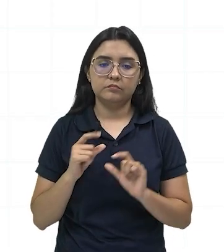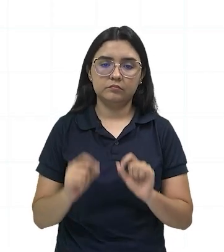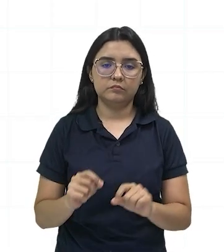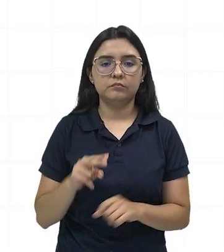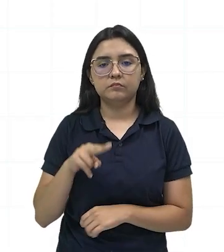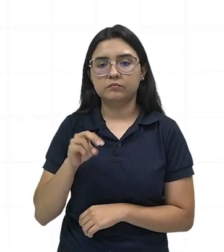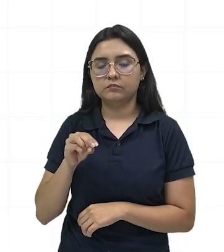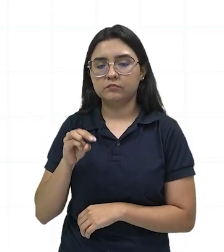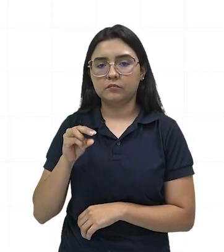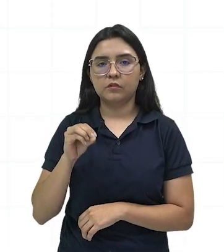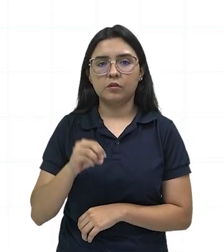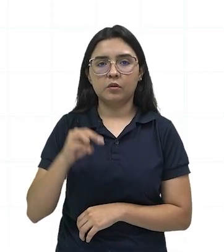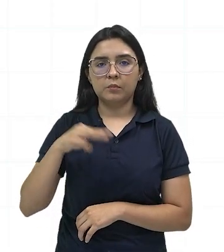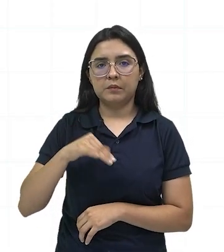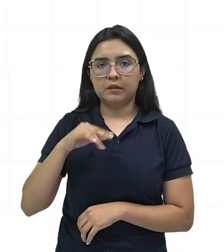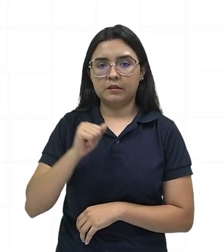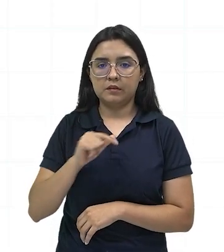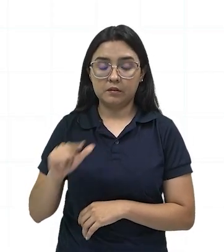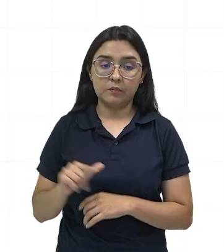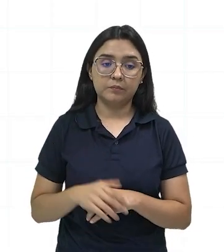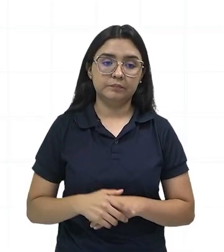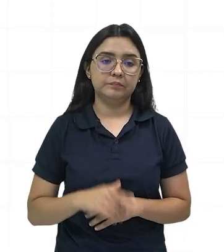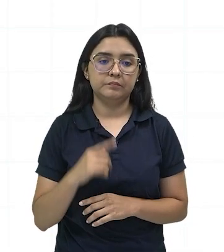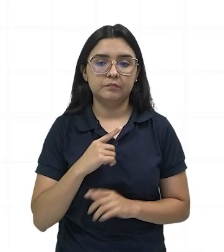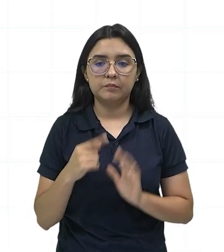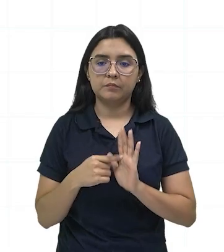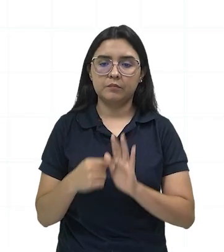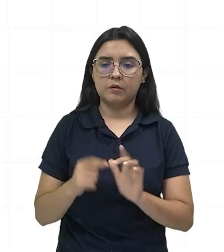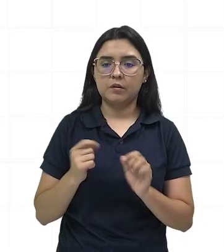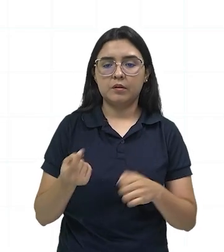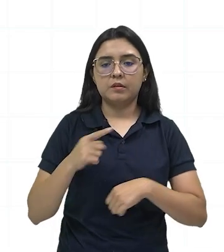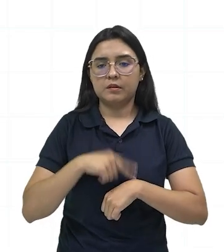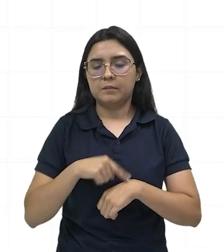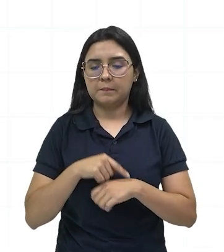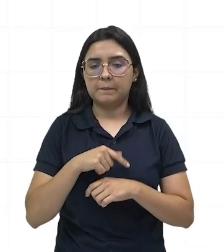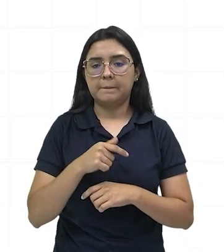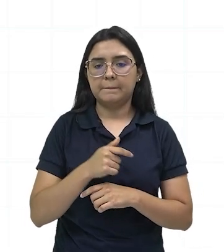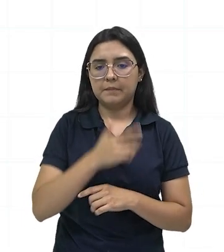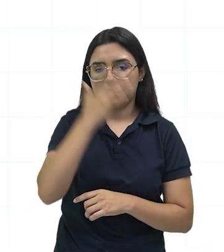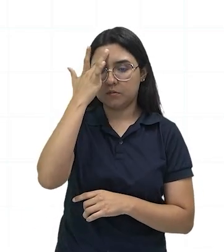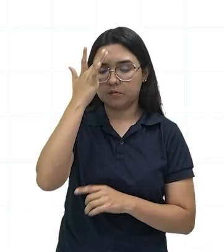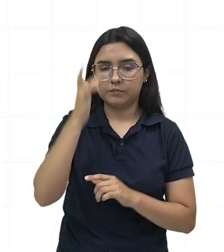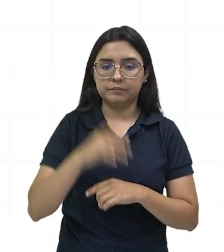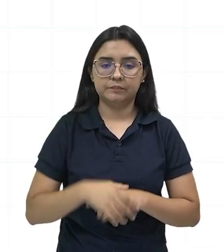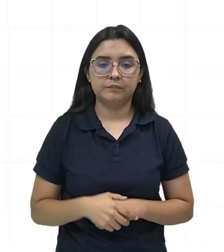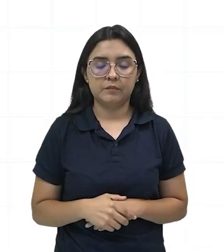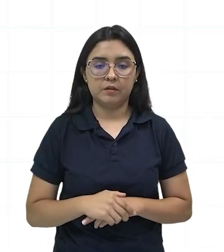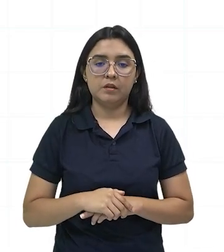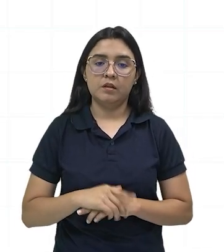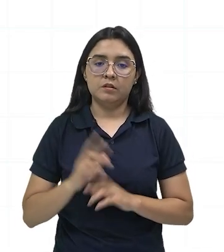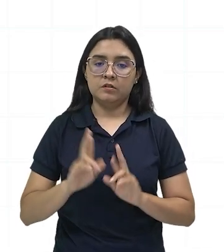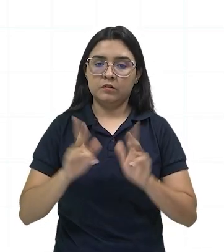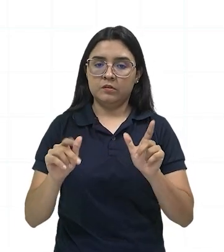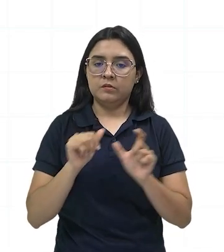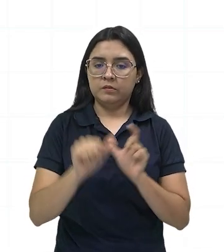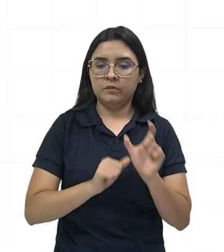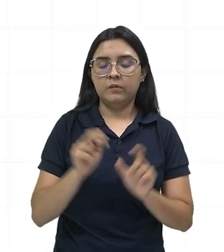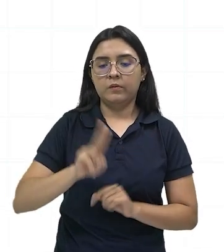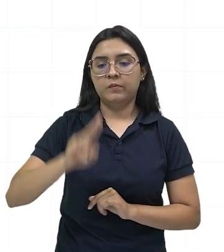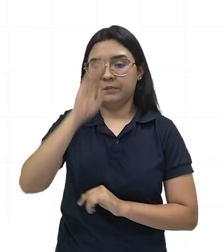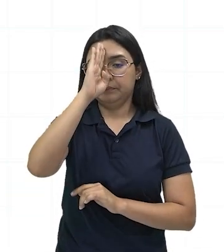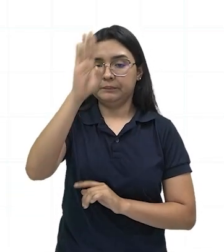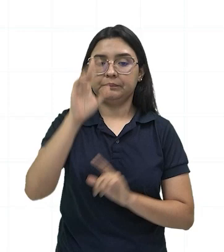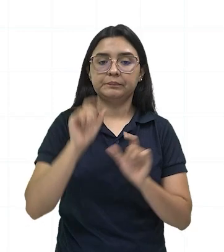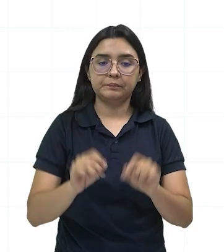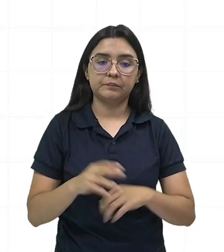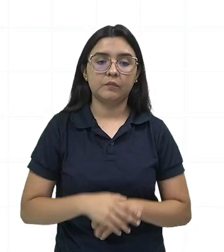nominais que não indicam tempo, modo ou pessoa. Elas são ao contrário das formas flexionadas, né? Elas são usadas